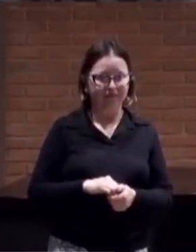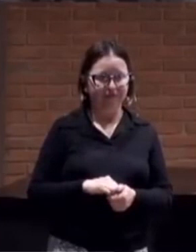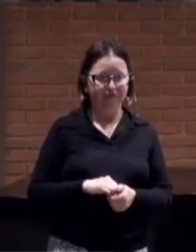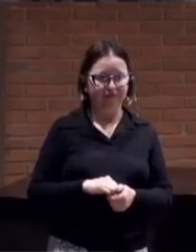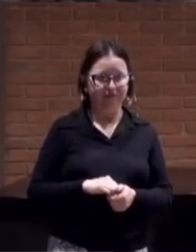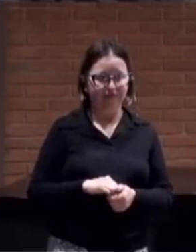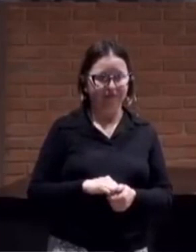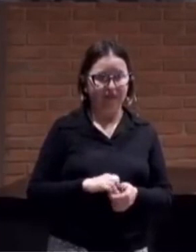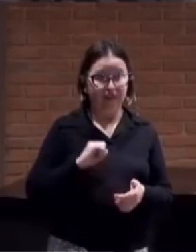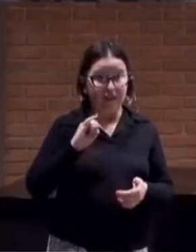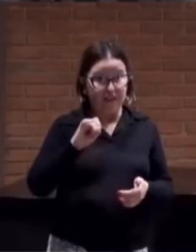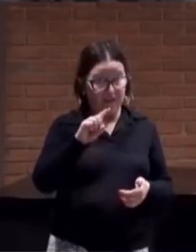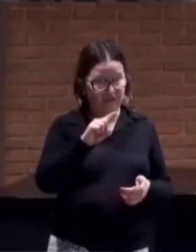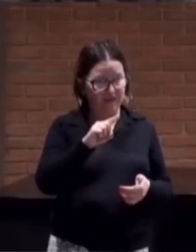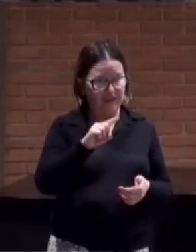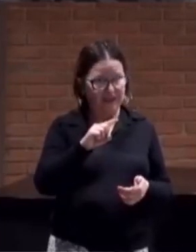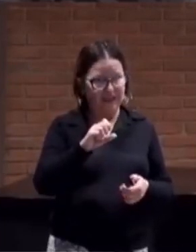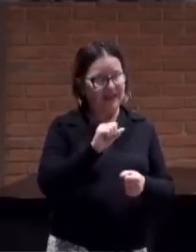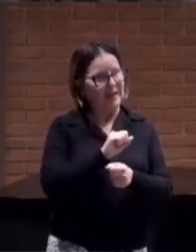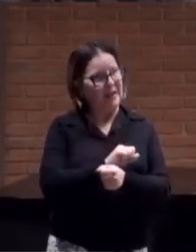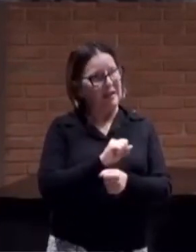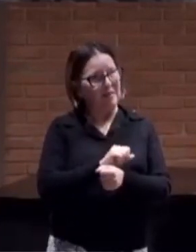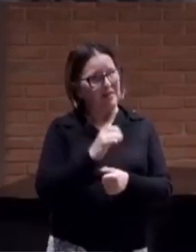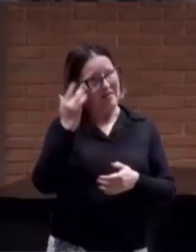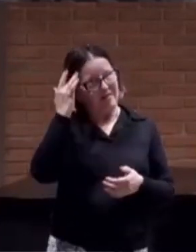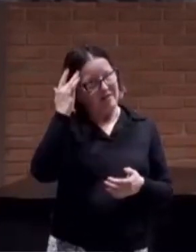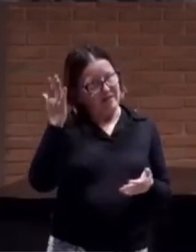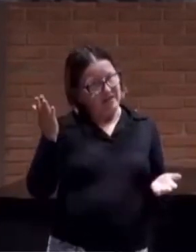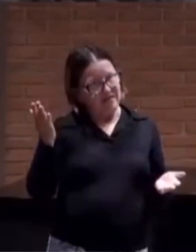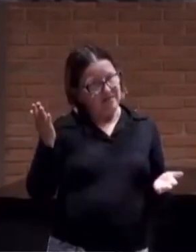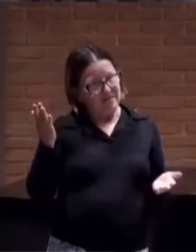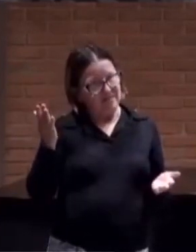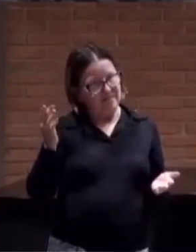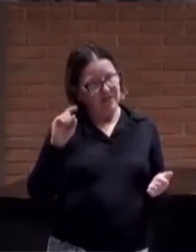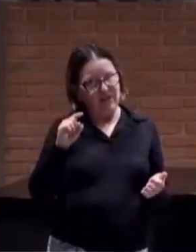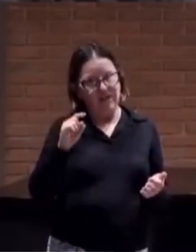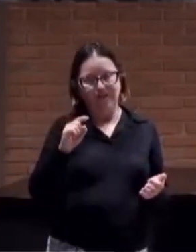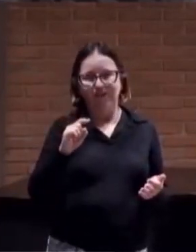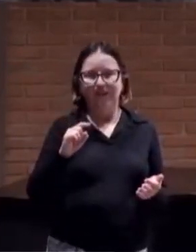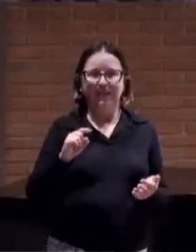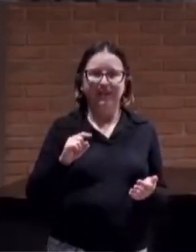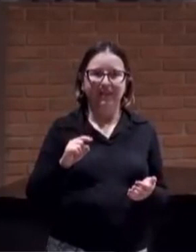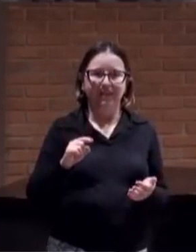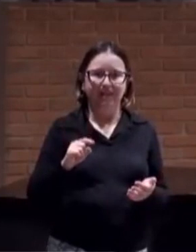Se você está esperando isto, você está esperando uma coisa